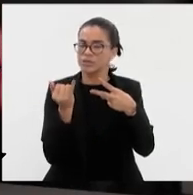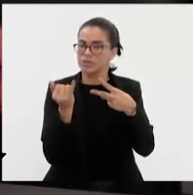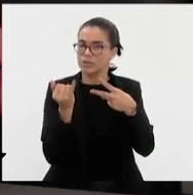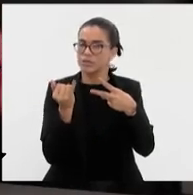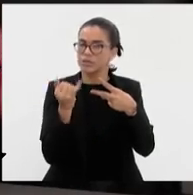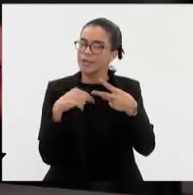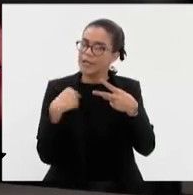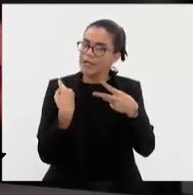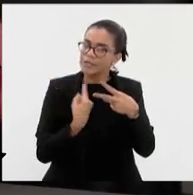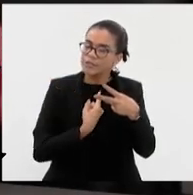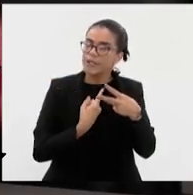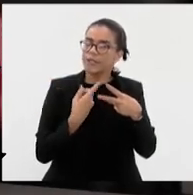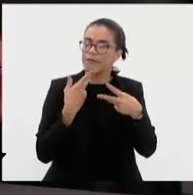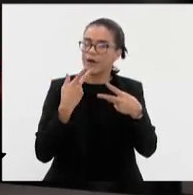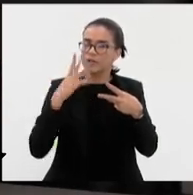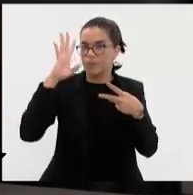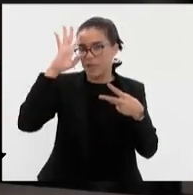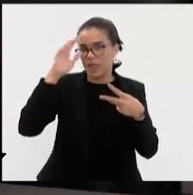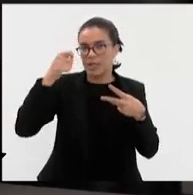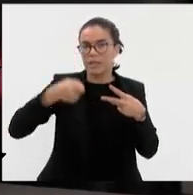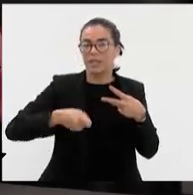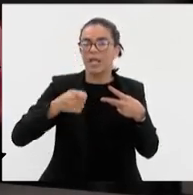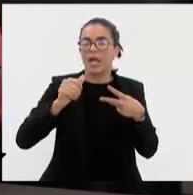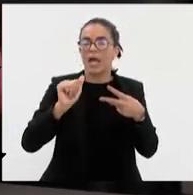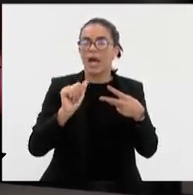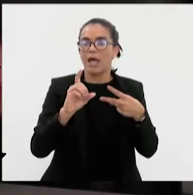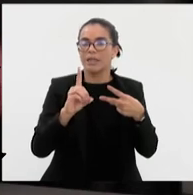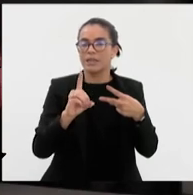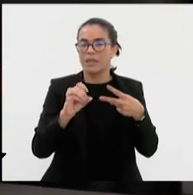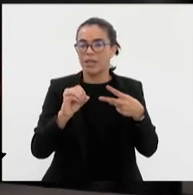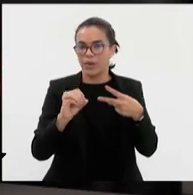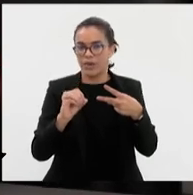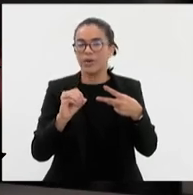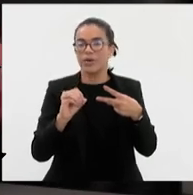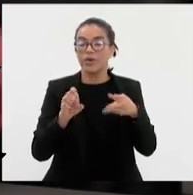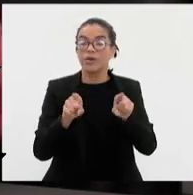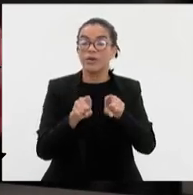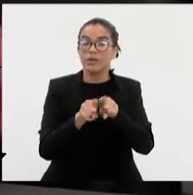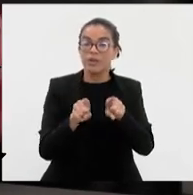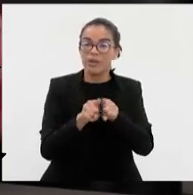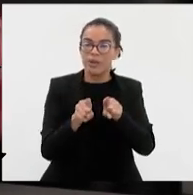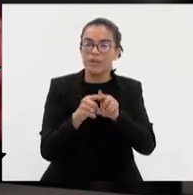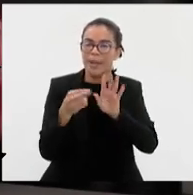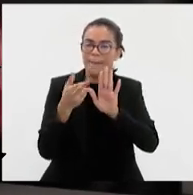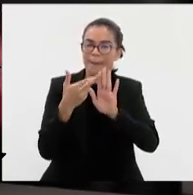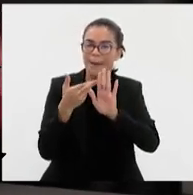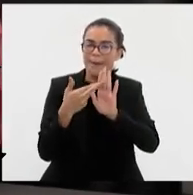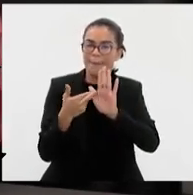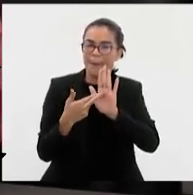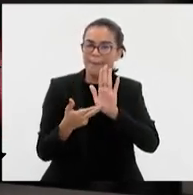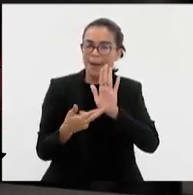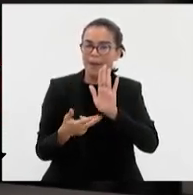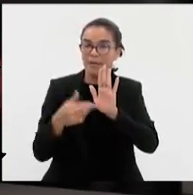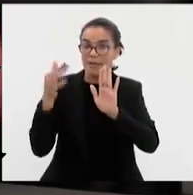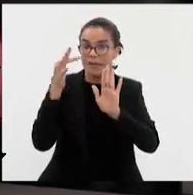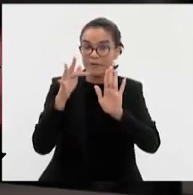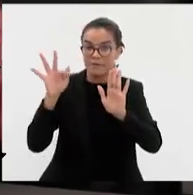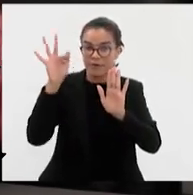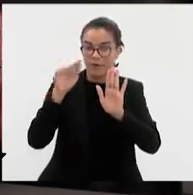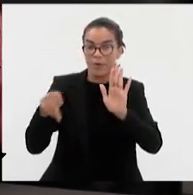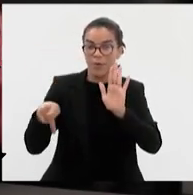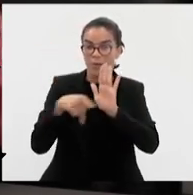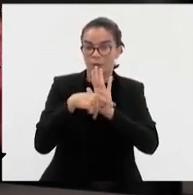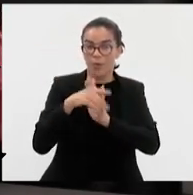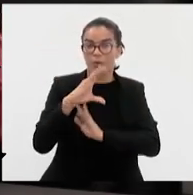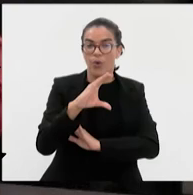gente cita a decisão da ADO e quando a gente cita as normativas de federações e do próprio